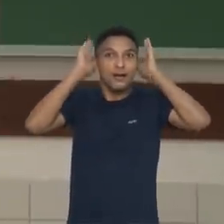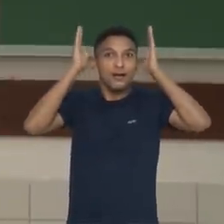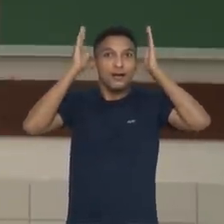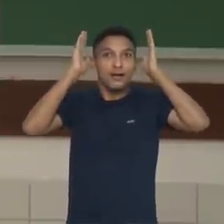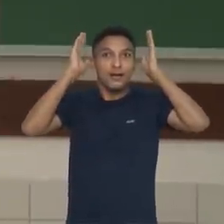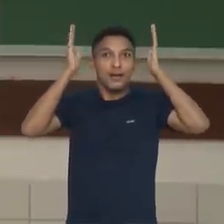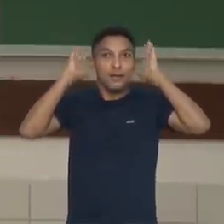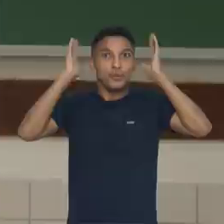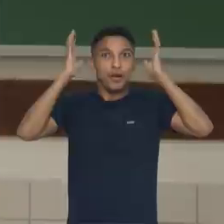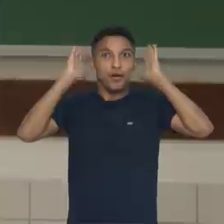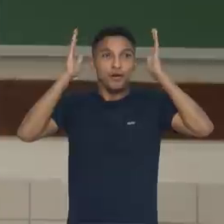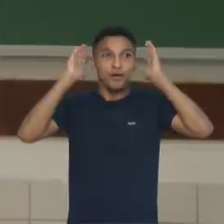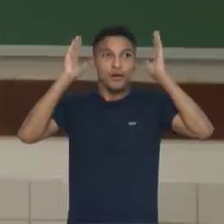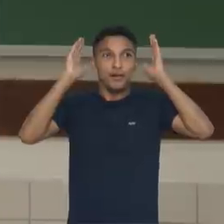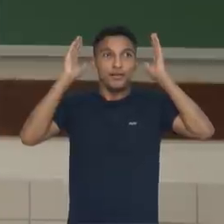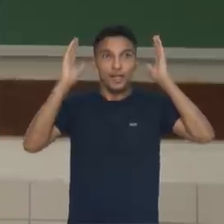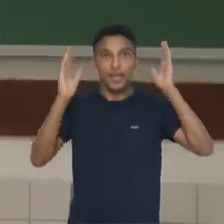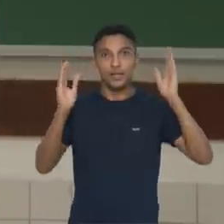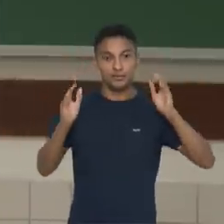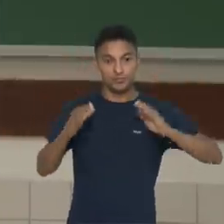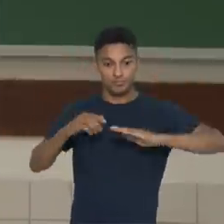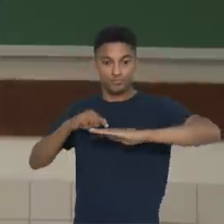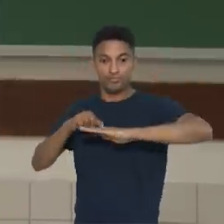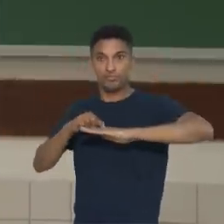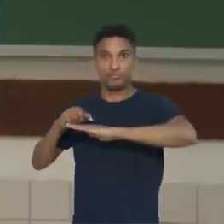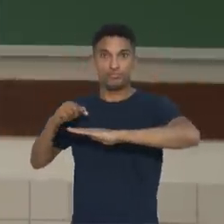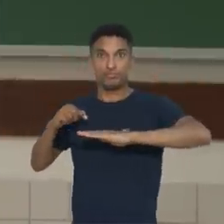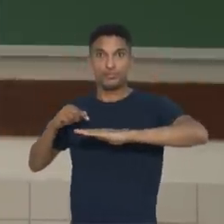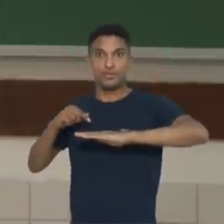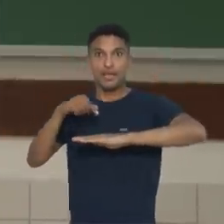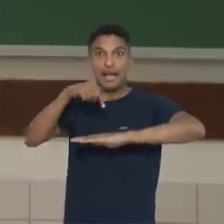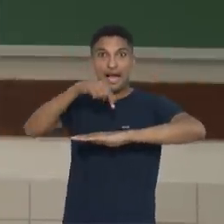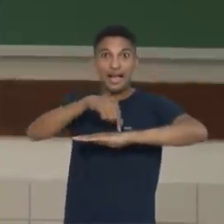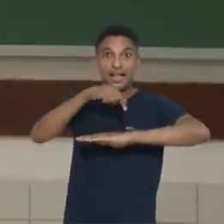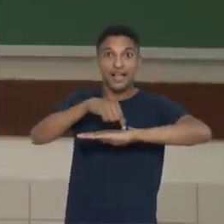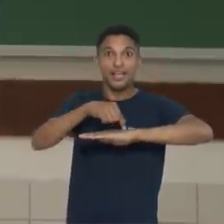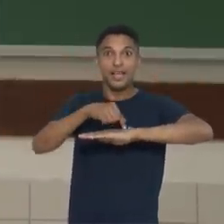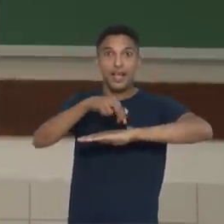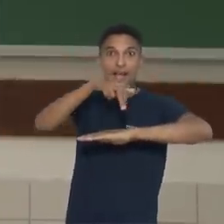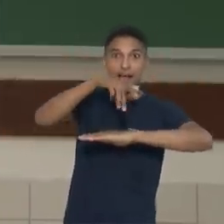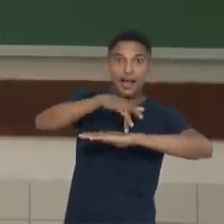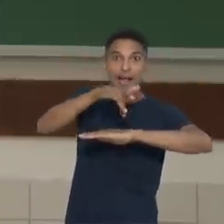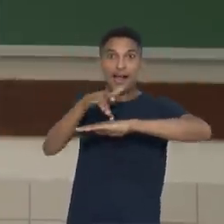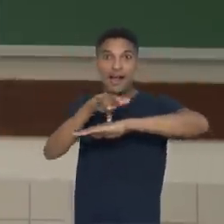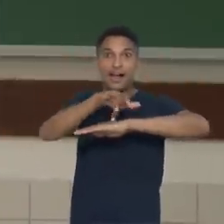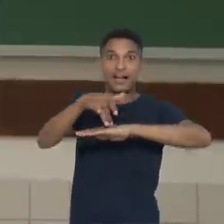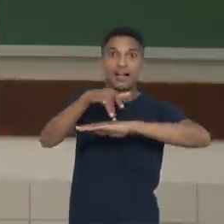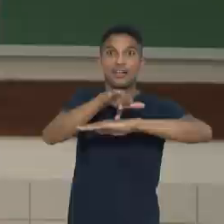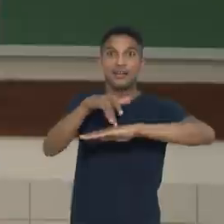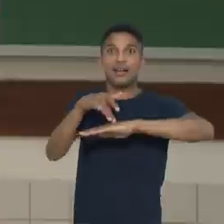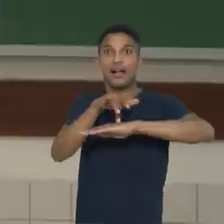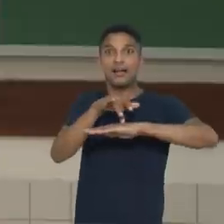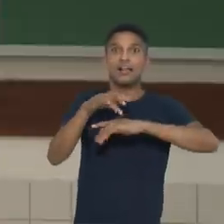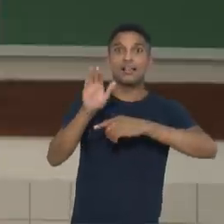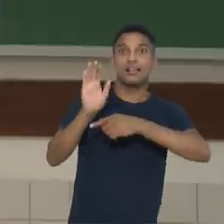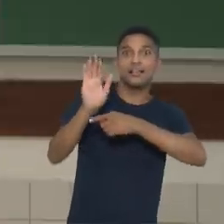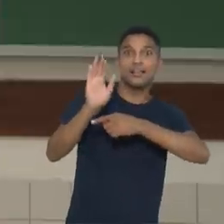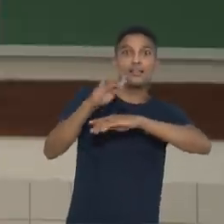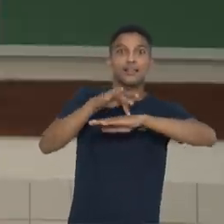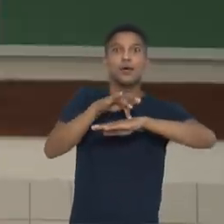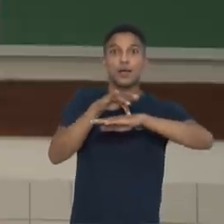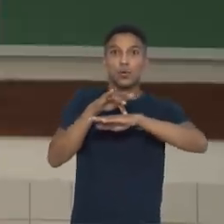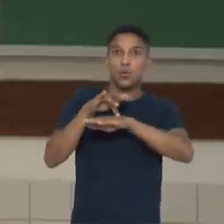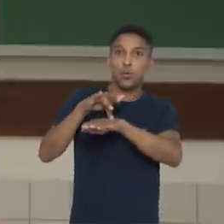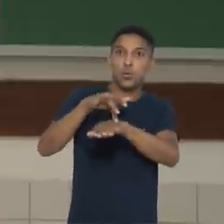o palco. Mudou a forma, né, o meio de transporte, mas continua itinerante, continua mambembe, né, viajando